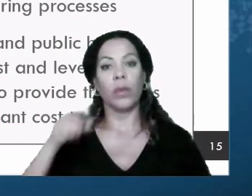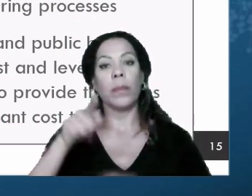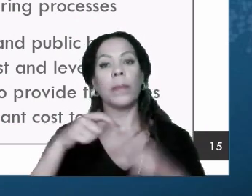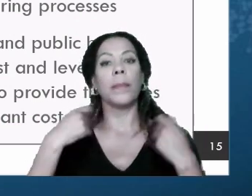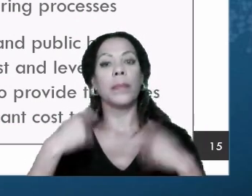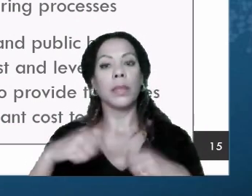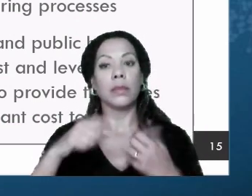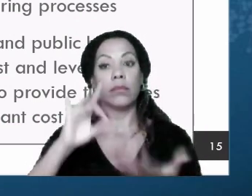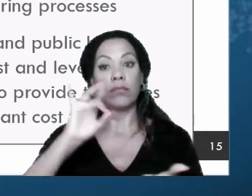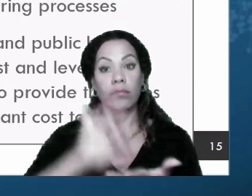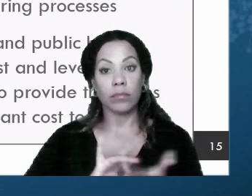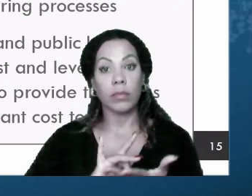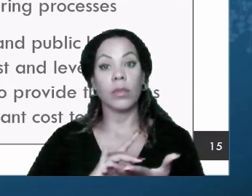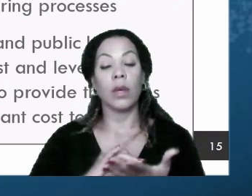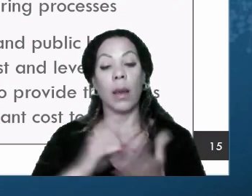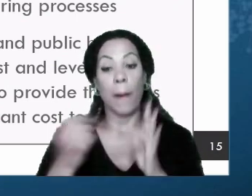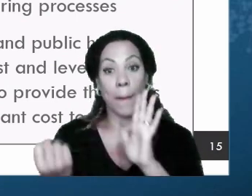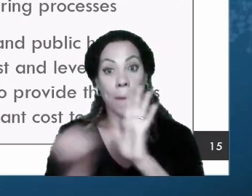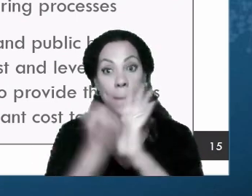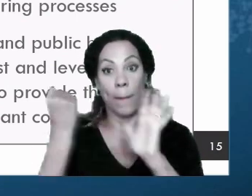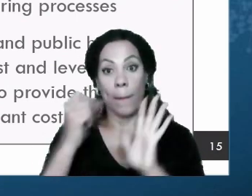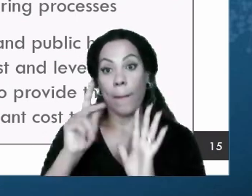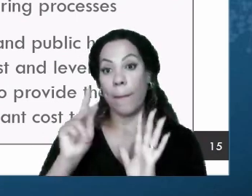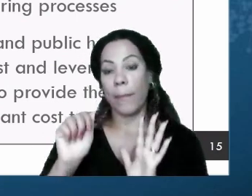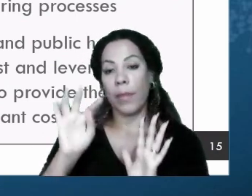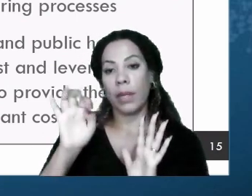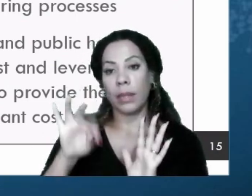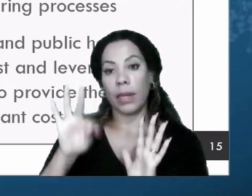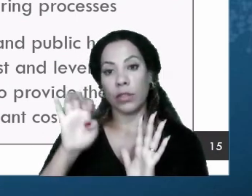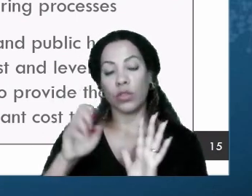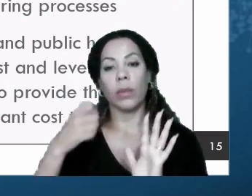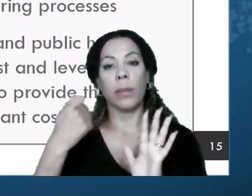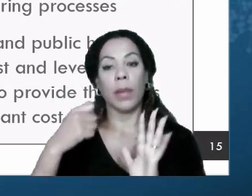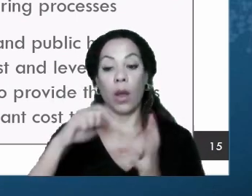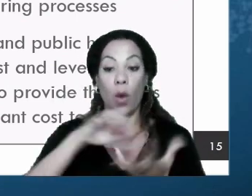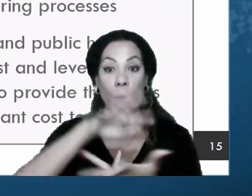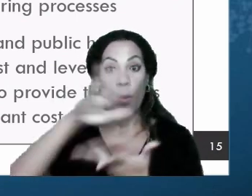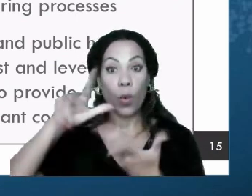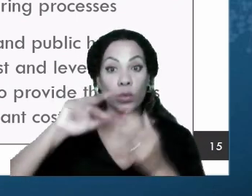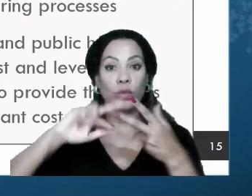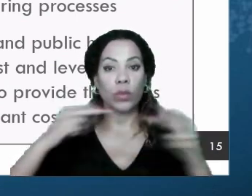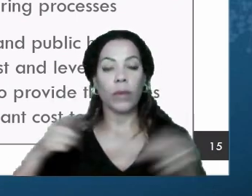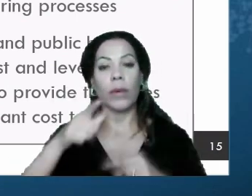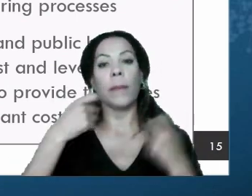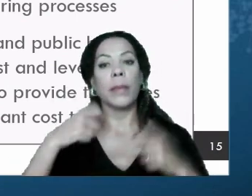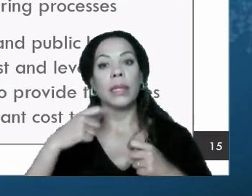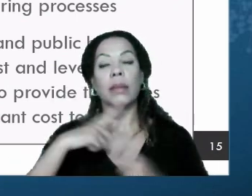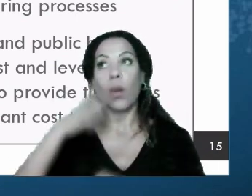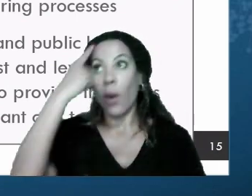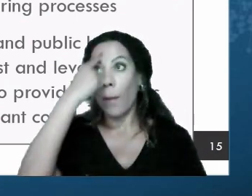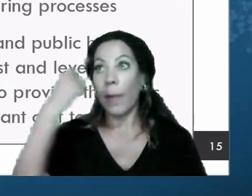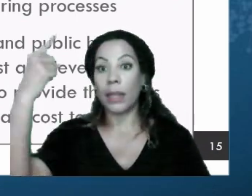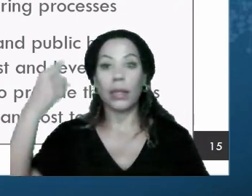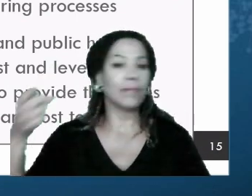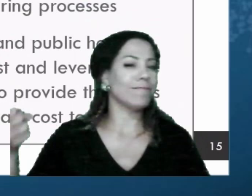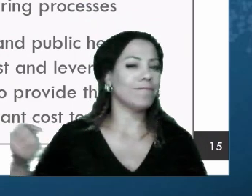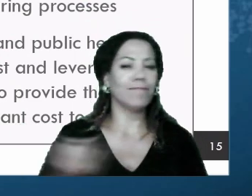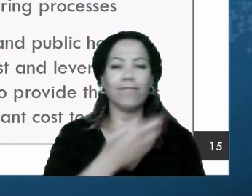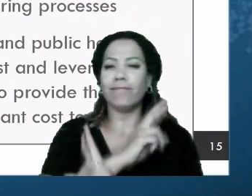para você ter uma patente no mundo da propriedade, no mundo da genética, você tem que ter uma ideia realmente muito